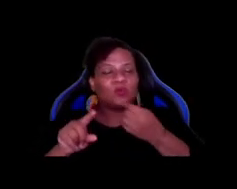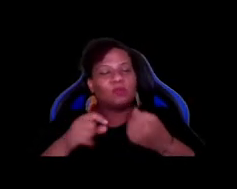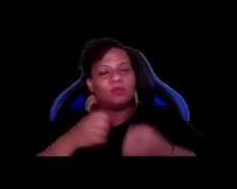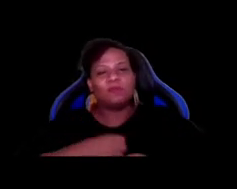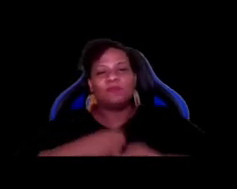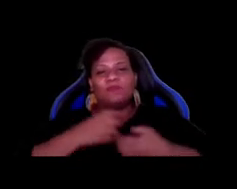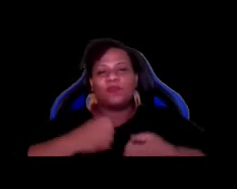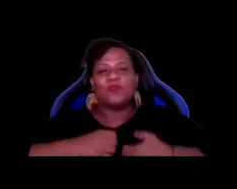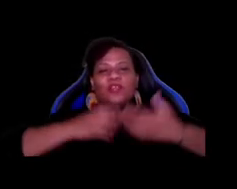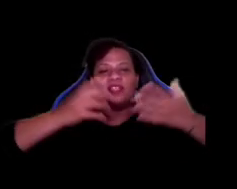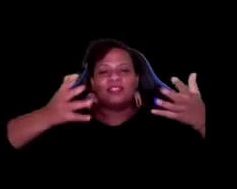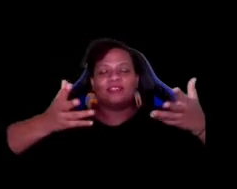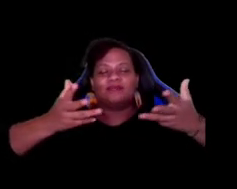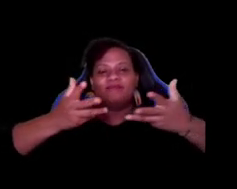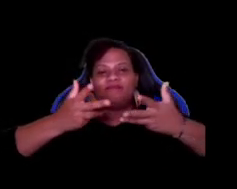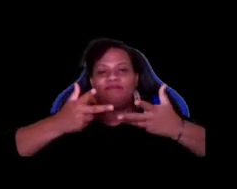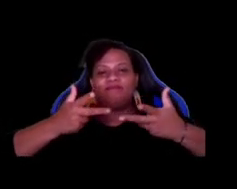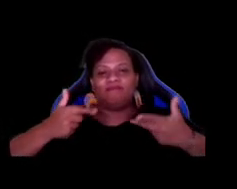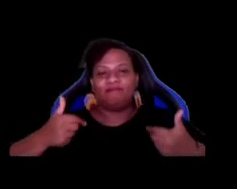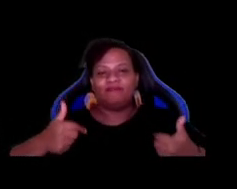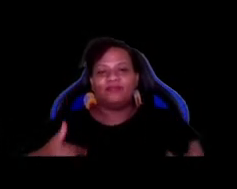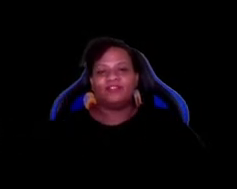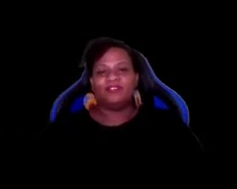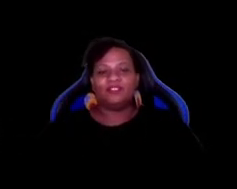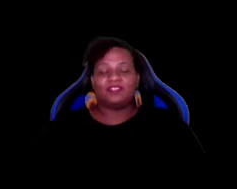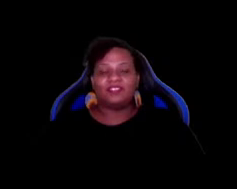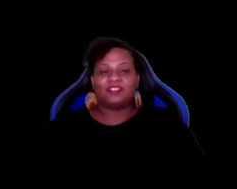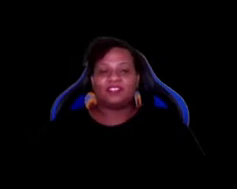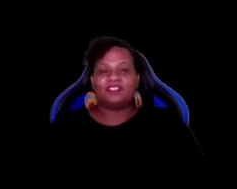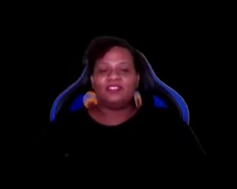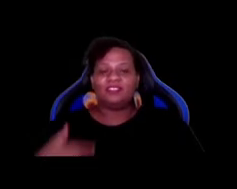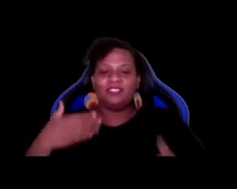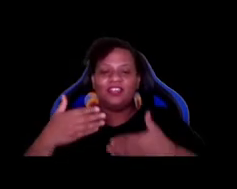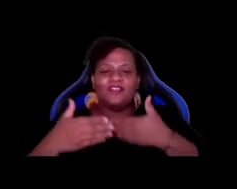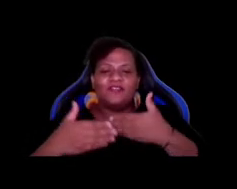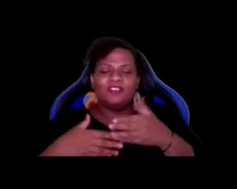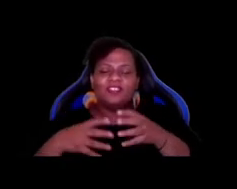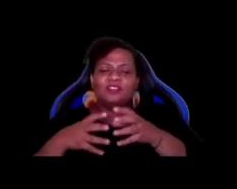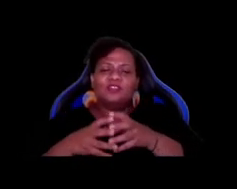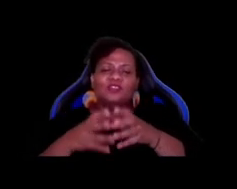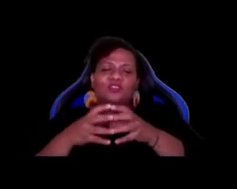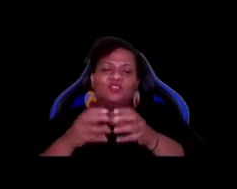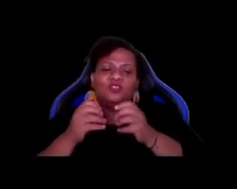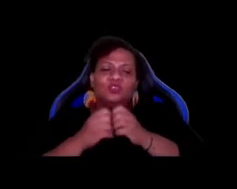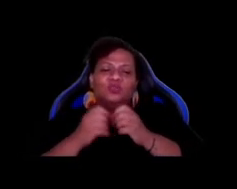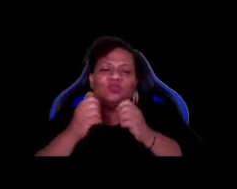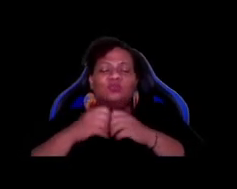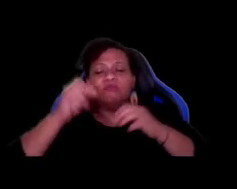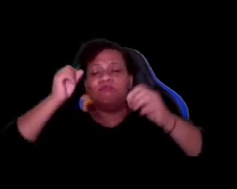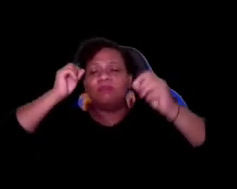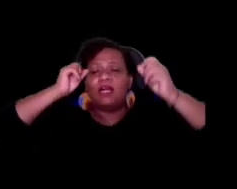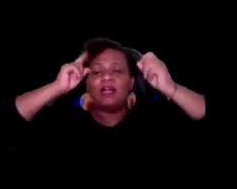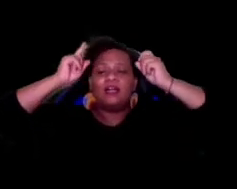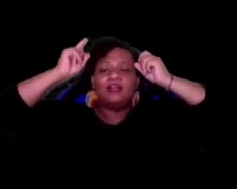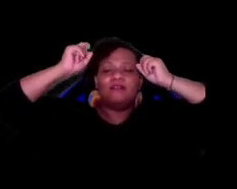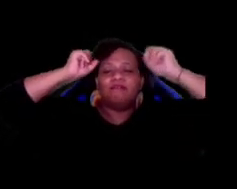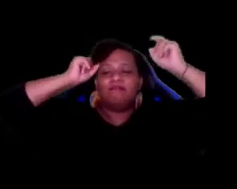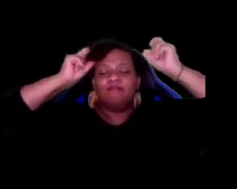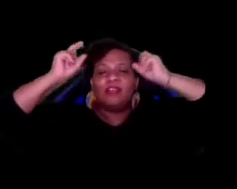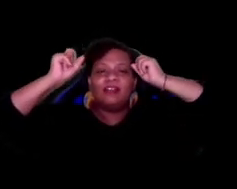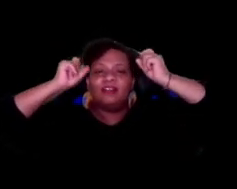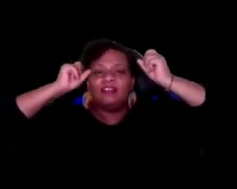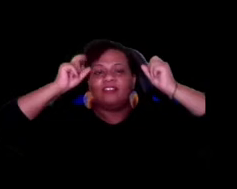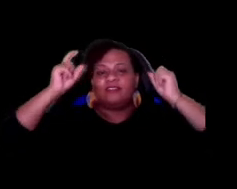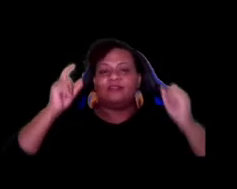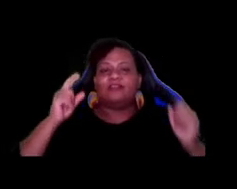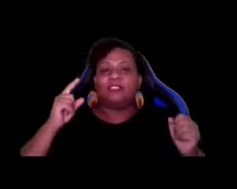E a gente foi meio que juntando as peças e criando, né, essa. Tem uma